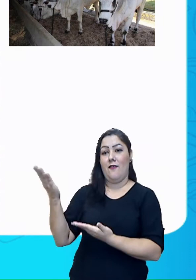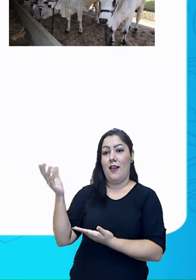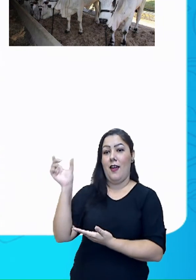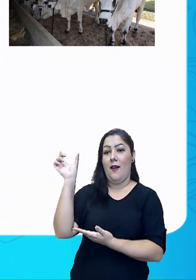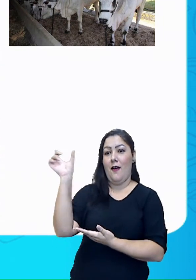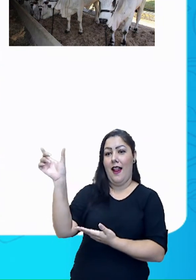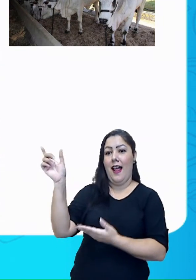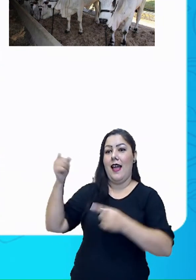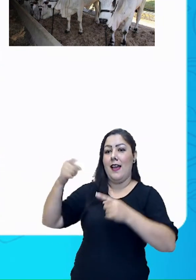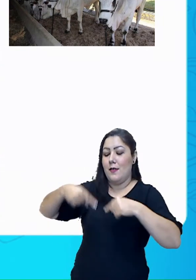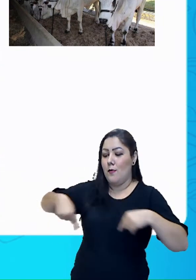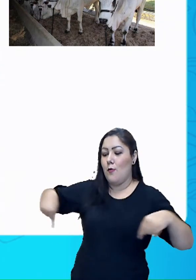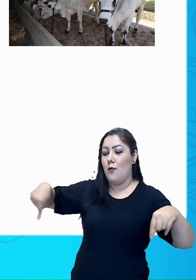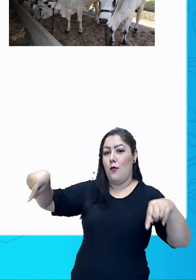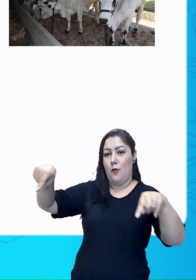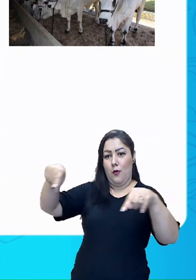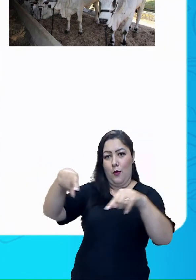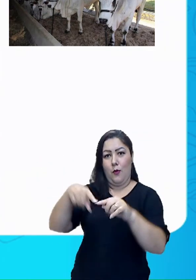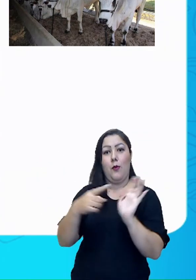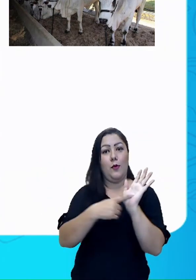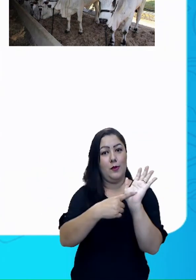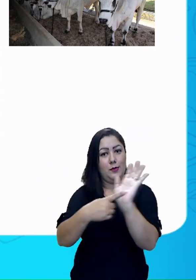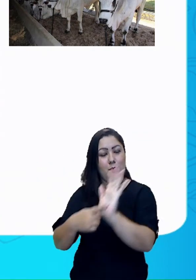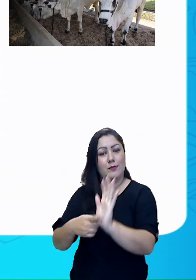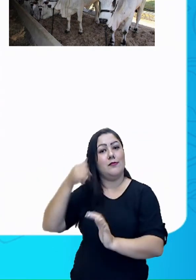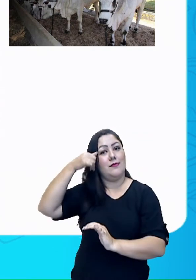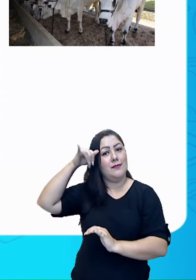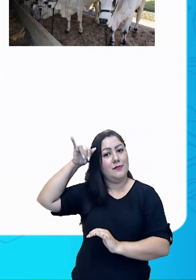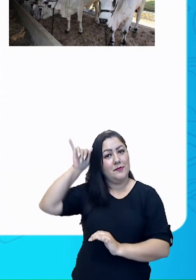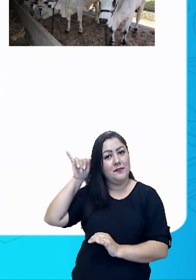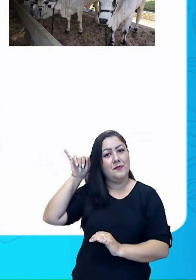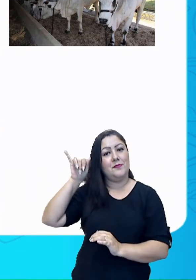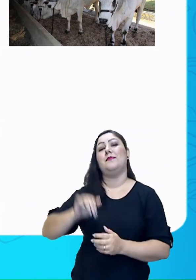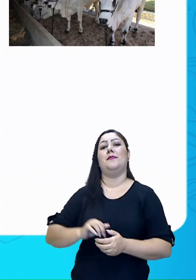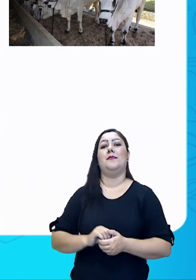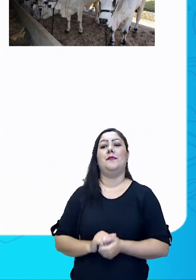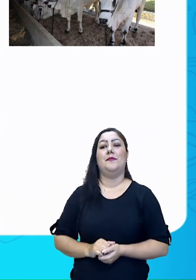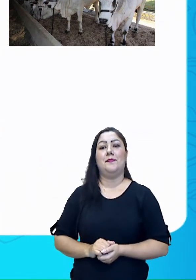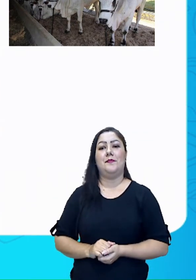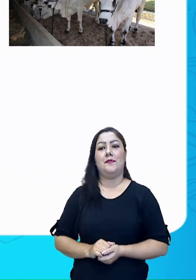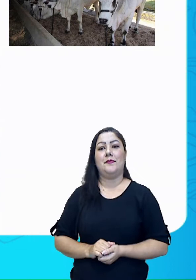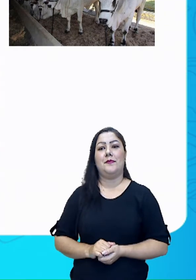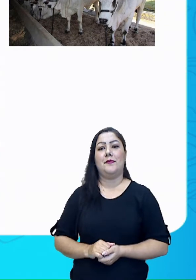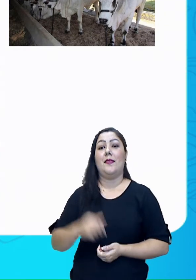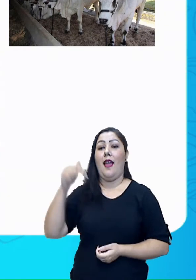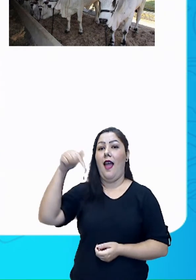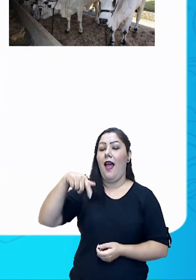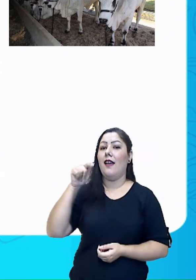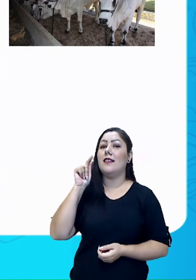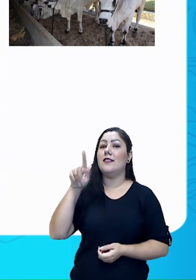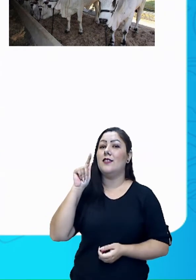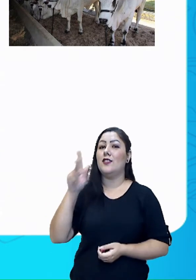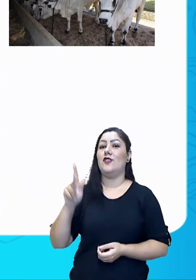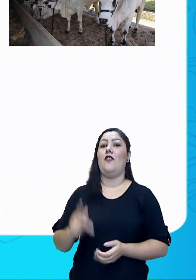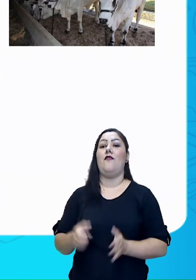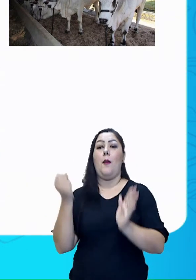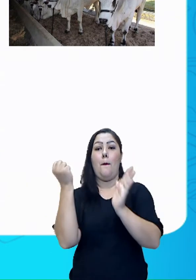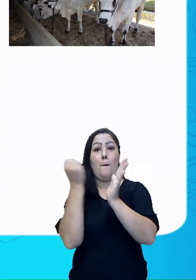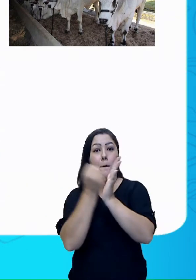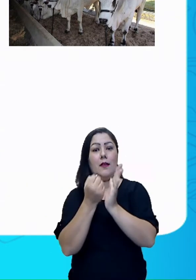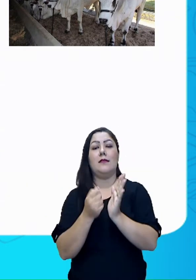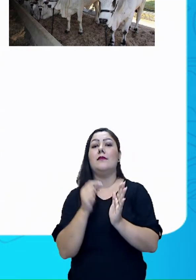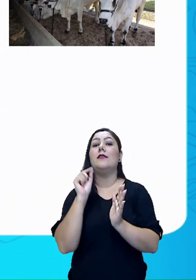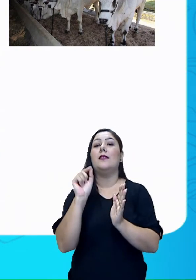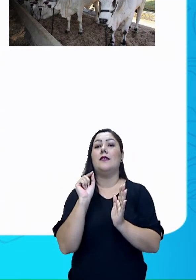citei logo ali no início, que é a Exposição Agropecuária do Governador Valadares, como patrimônio